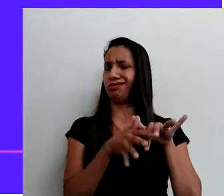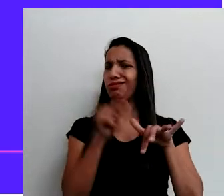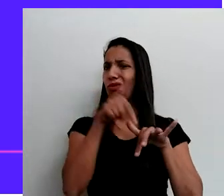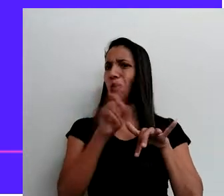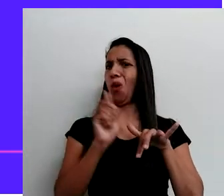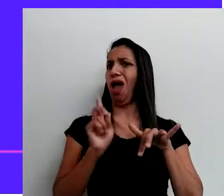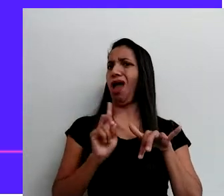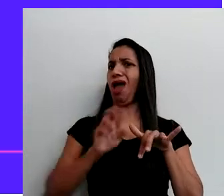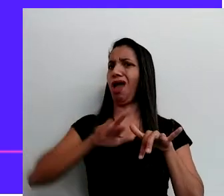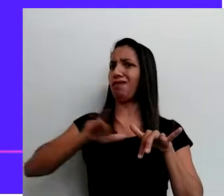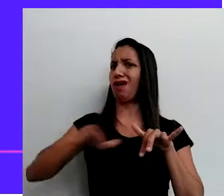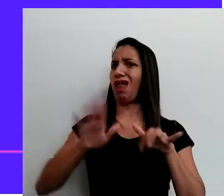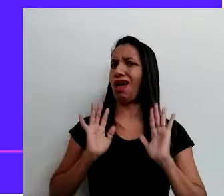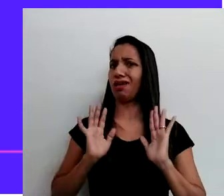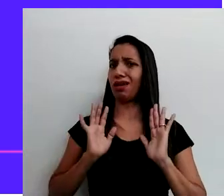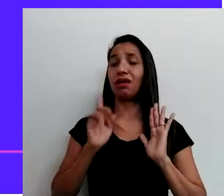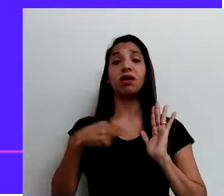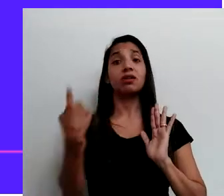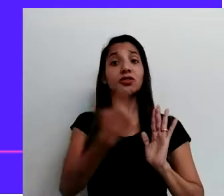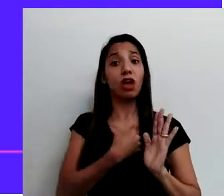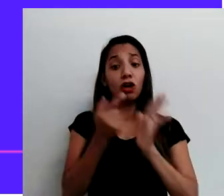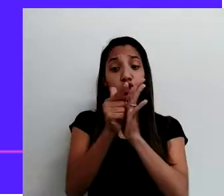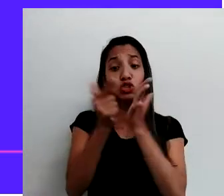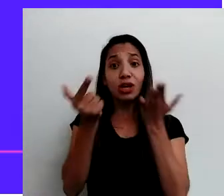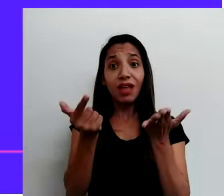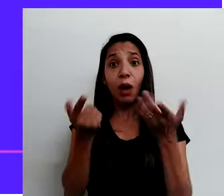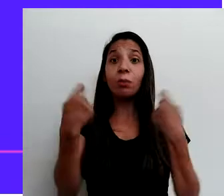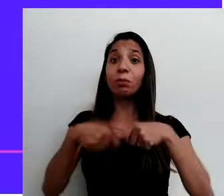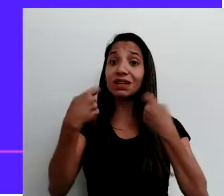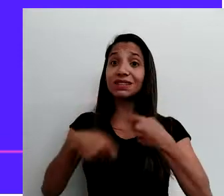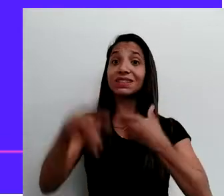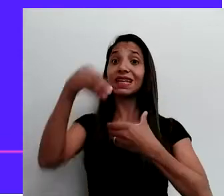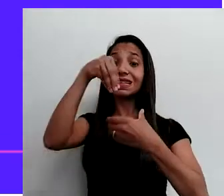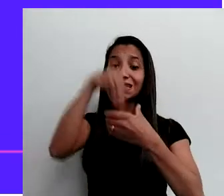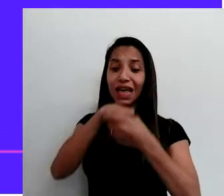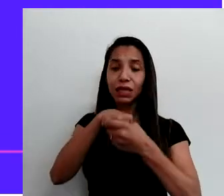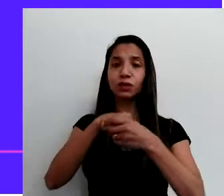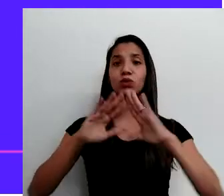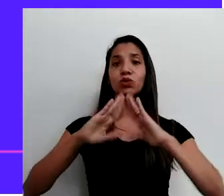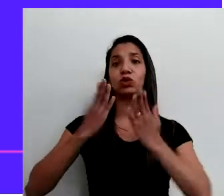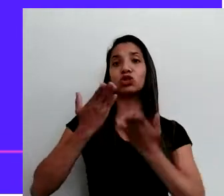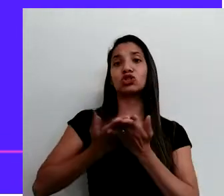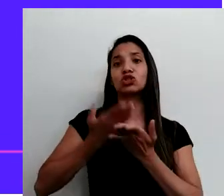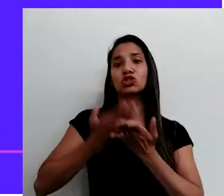voltar para a escola, né? Plantar essa sementinha